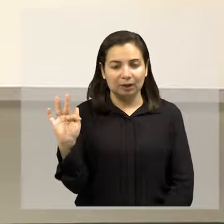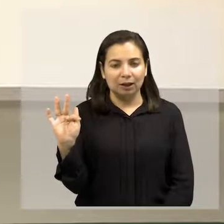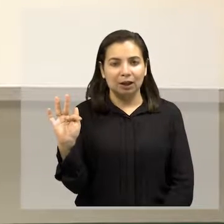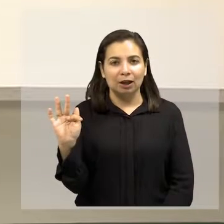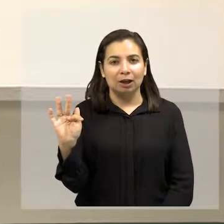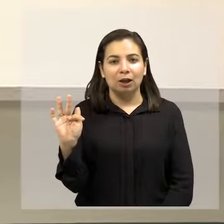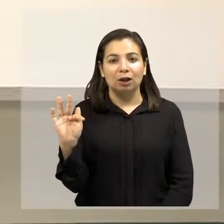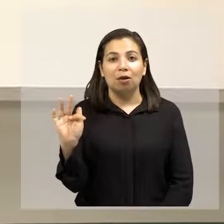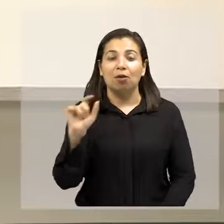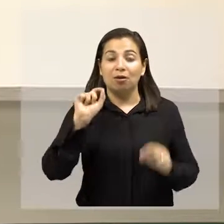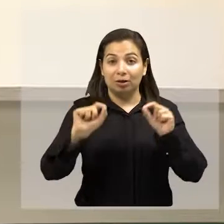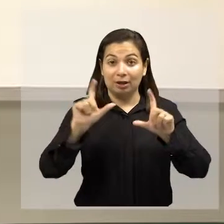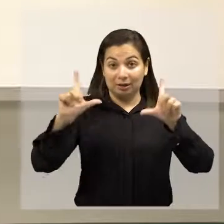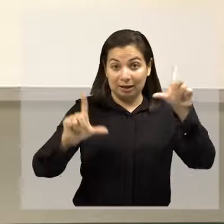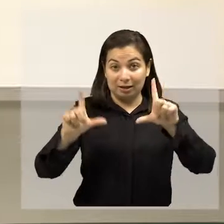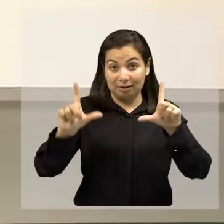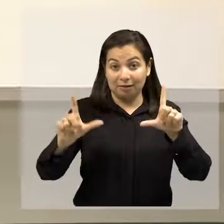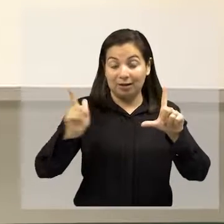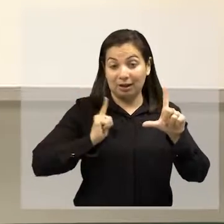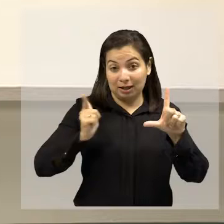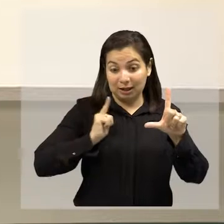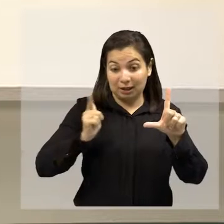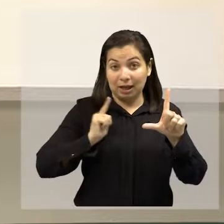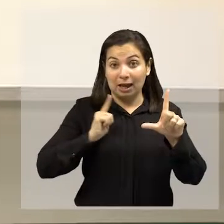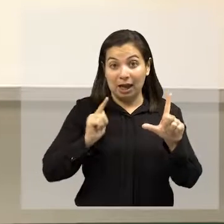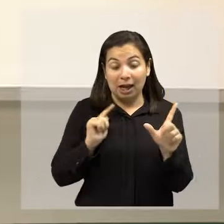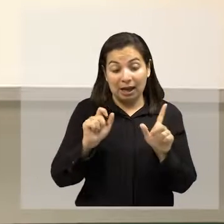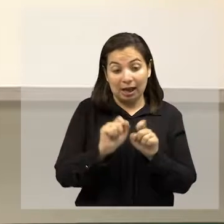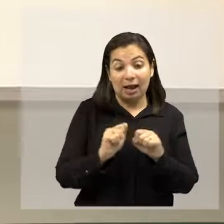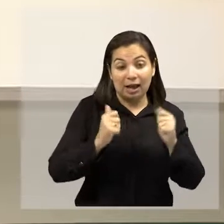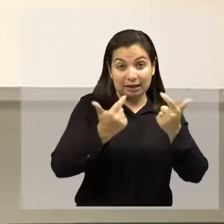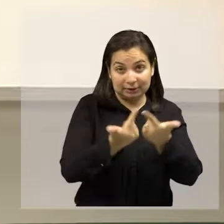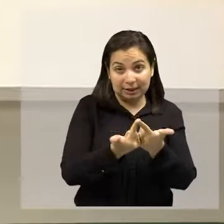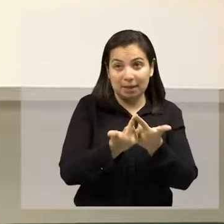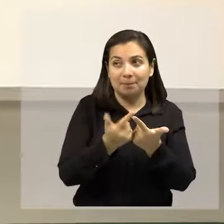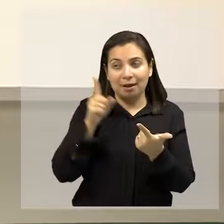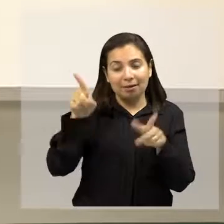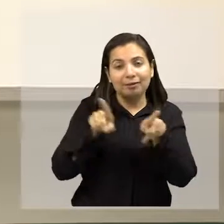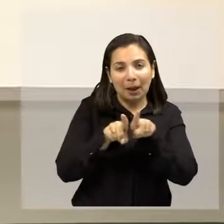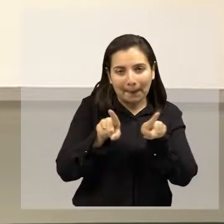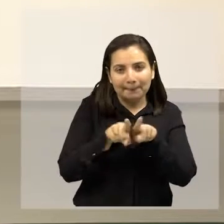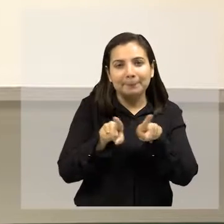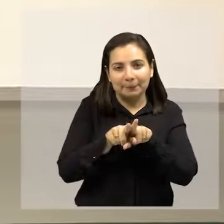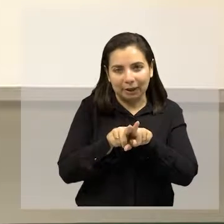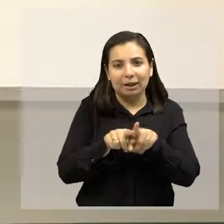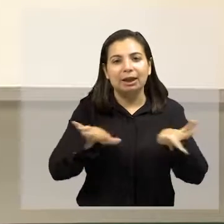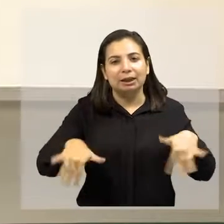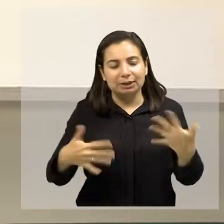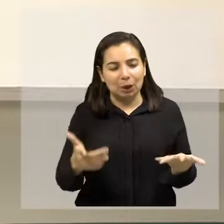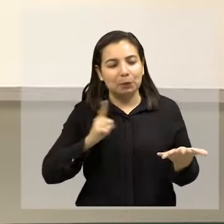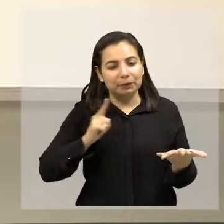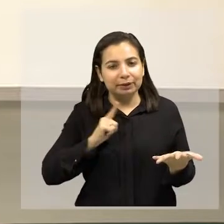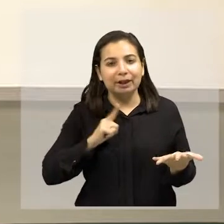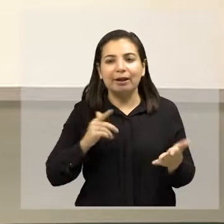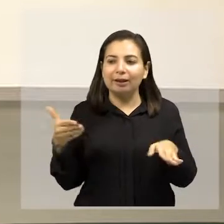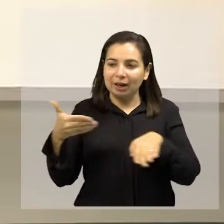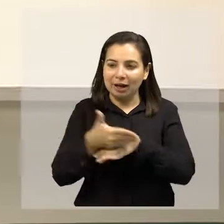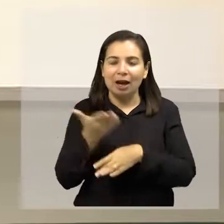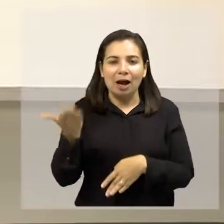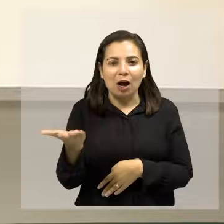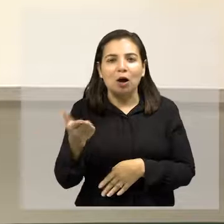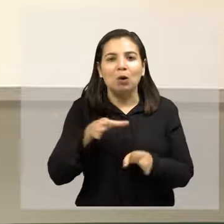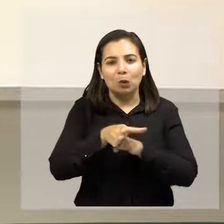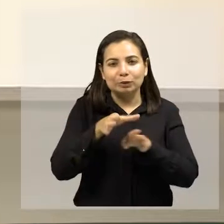concomitantemente, em paralelo com a TV Assembleia, da Assembleia Legislativa. Em instantes, nós vamos ter a participação do consultor político Luiz Cláudio